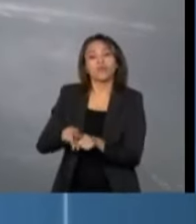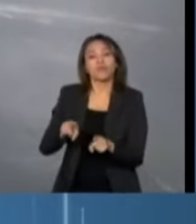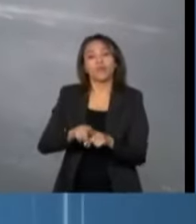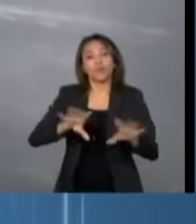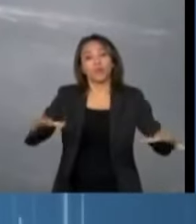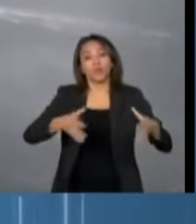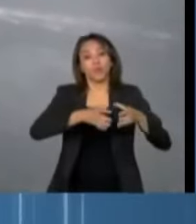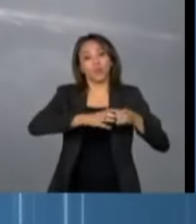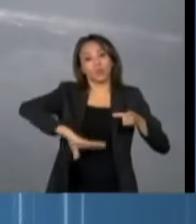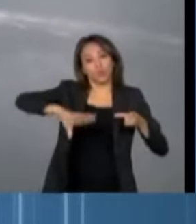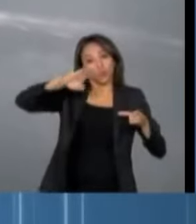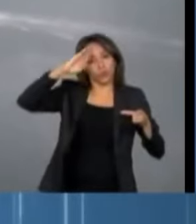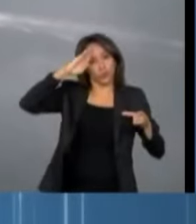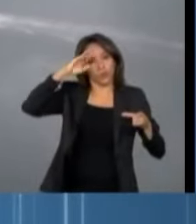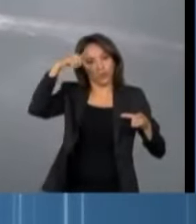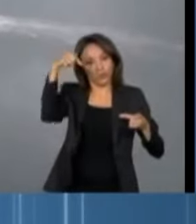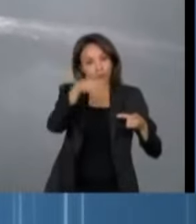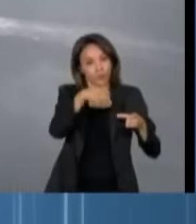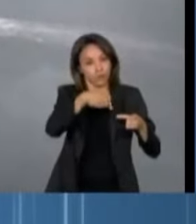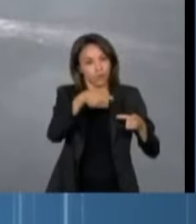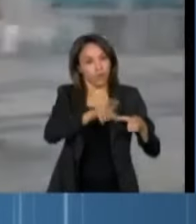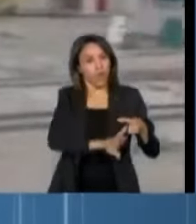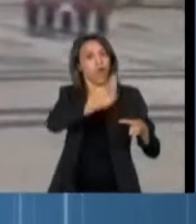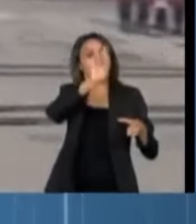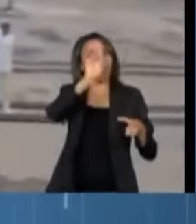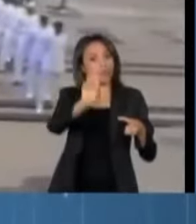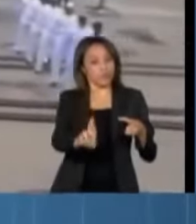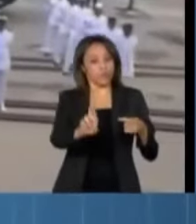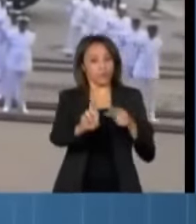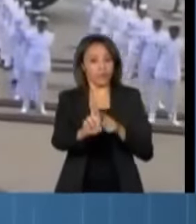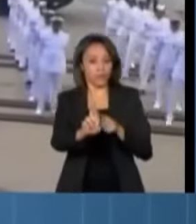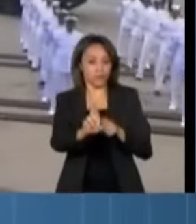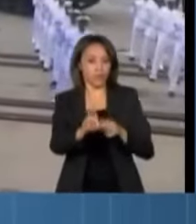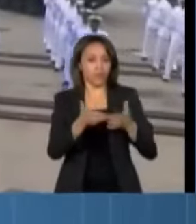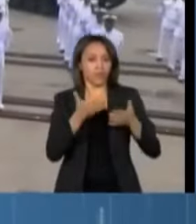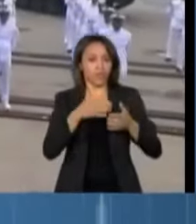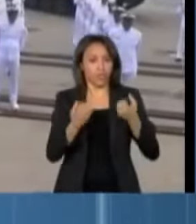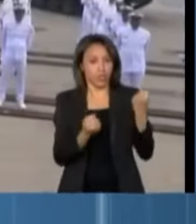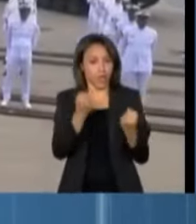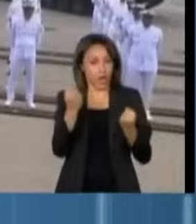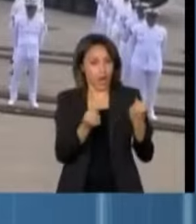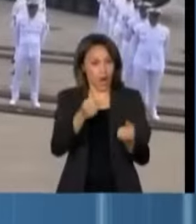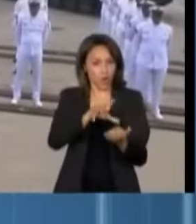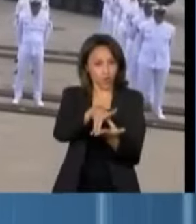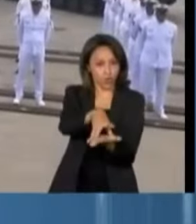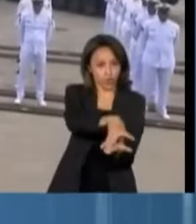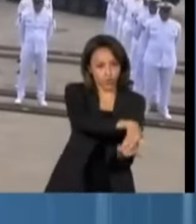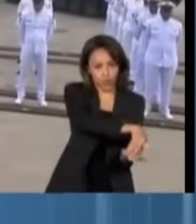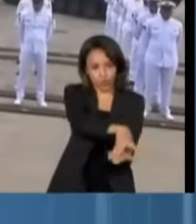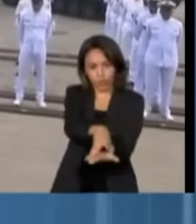na ditadura militar da Argentina da década de 70. E eu acredito